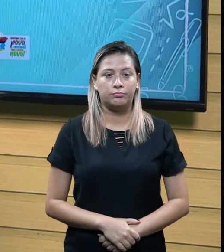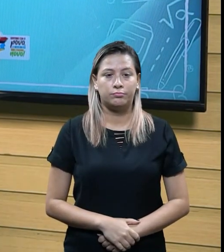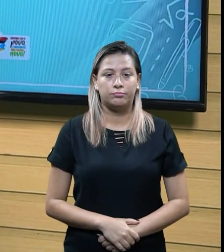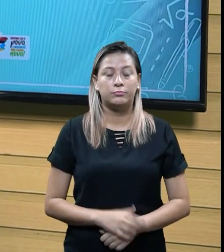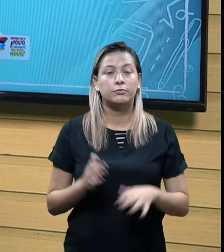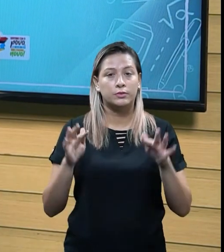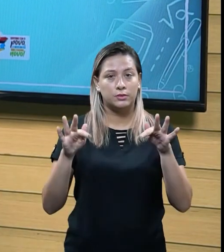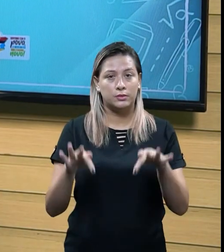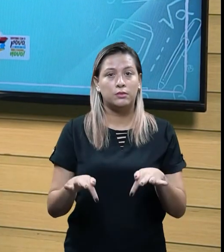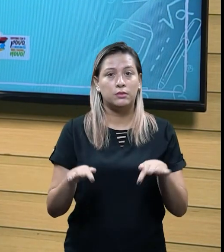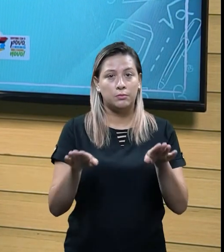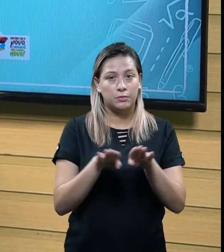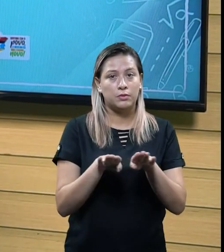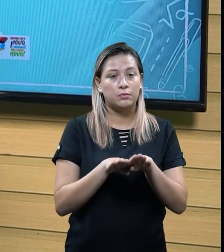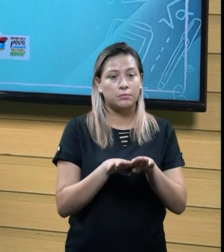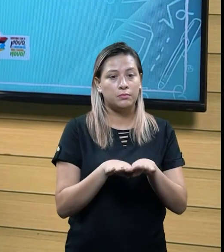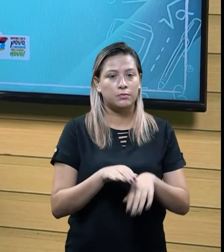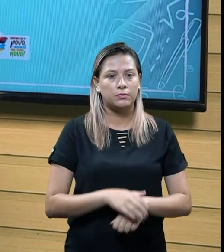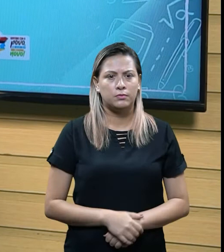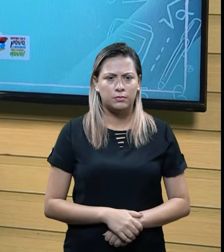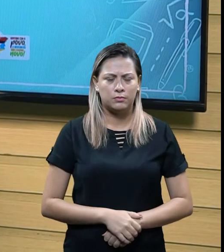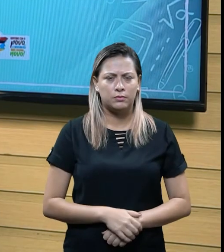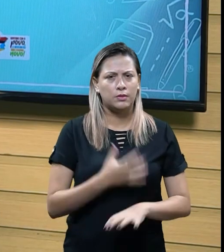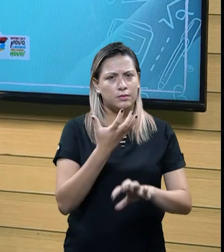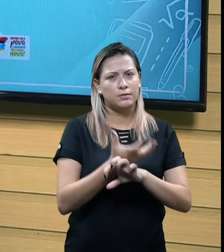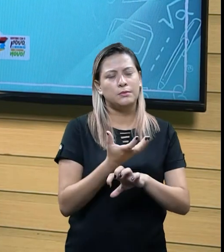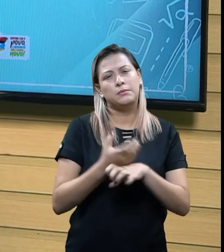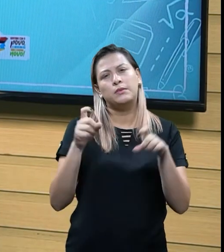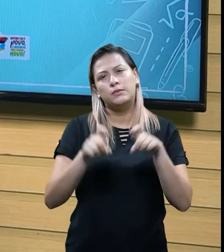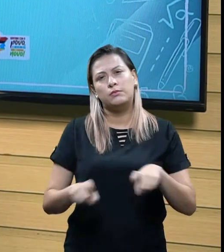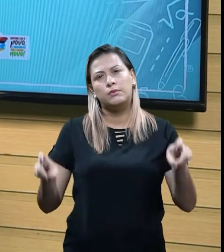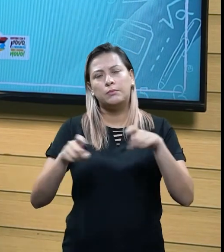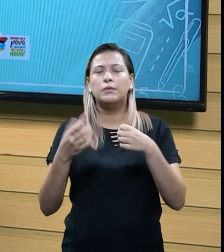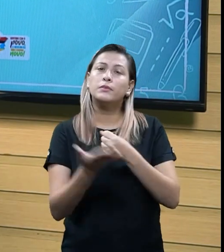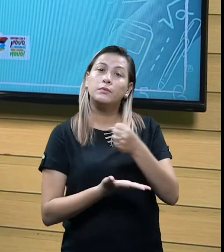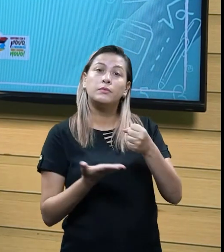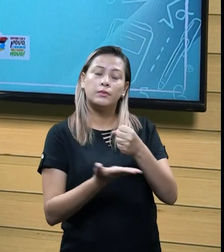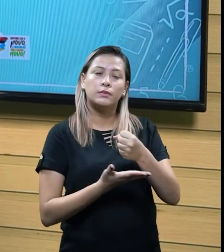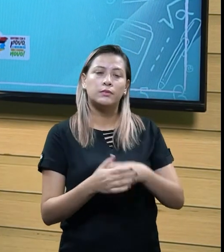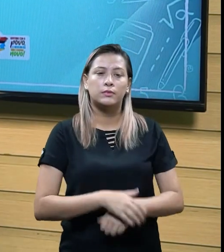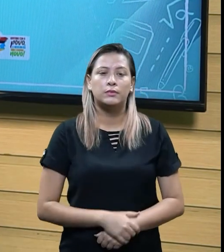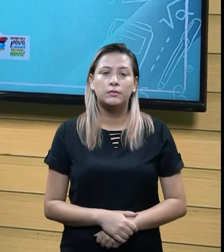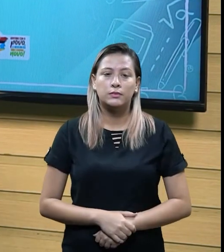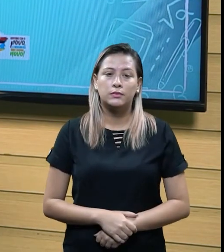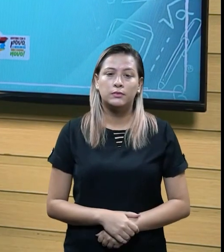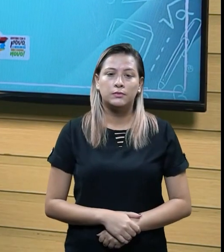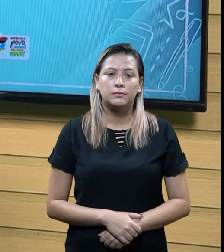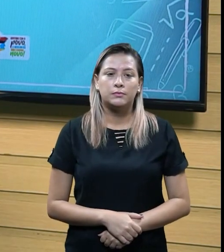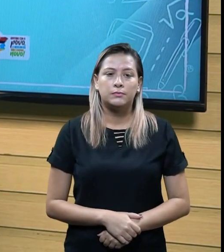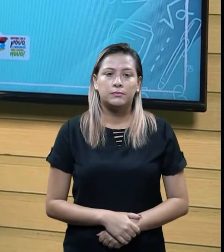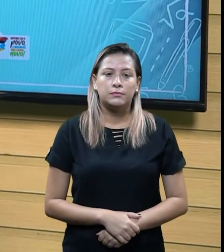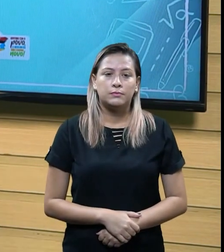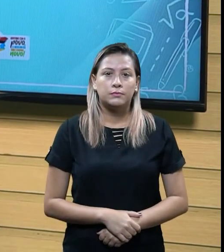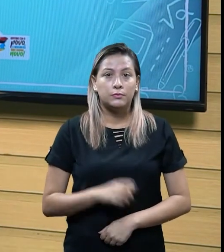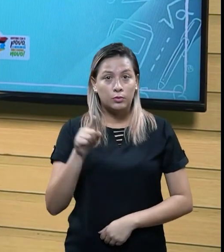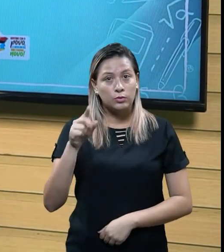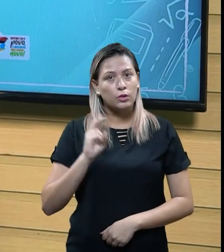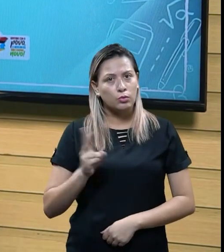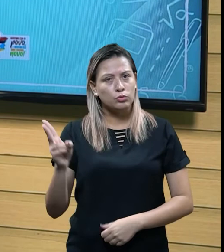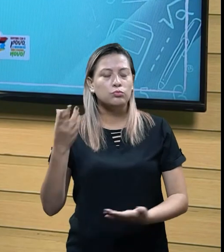gente encerra a nossa disciplina de informática básica. Vocês continuem estudando aí em casa,